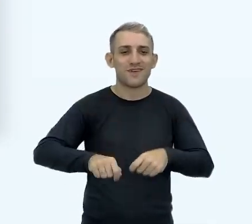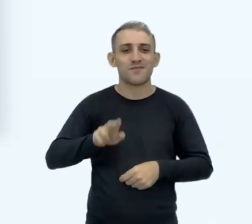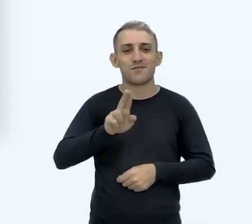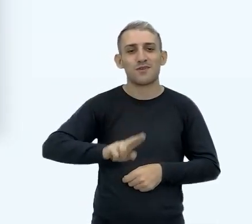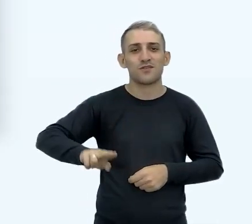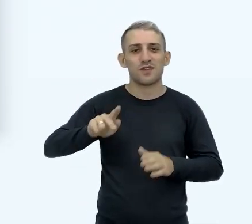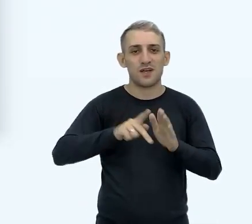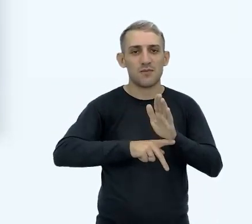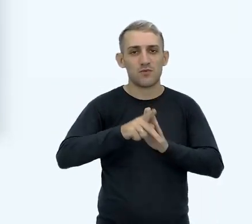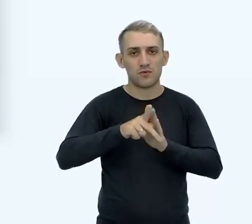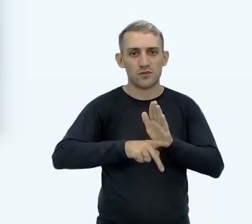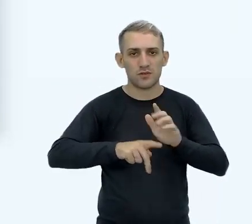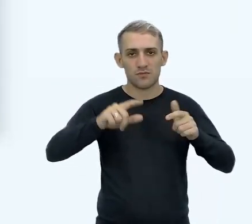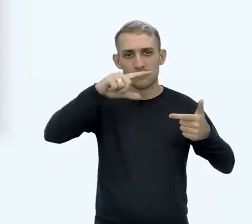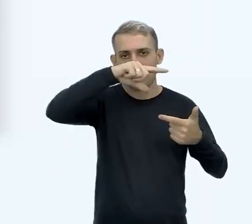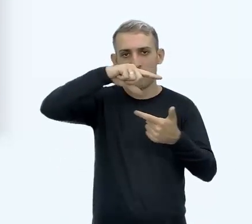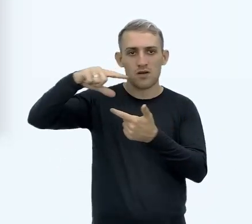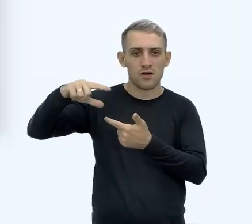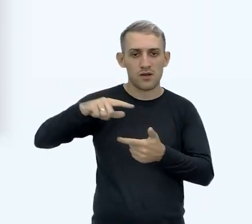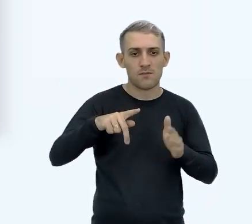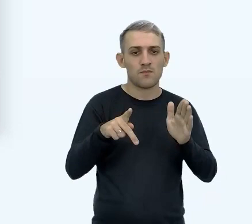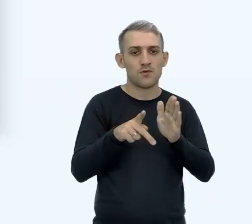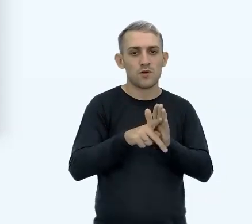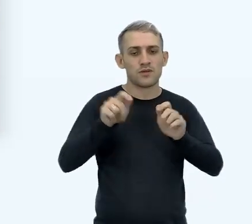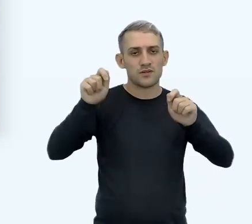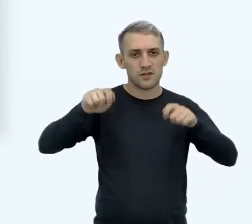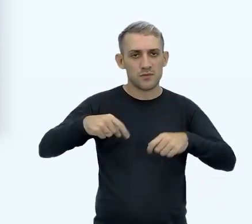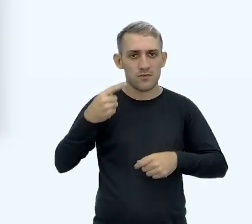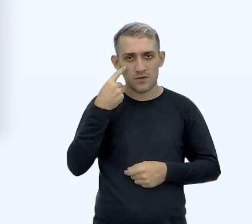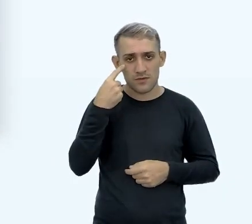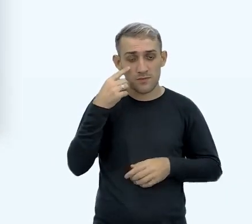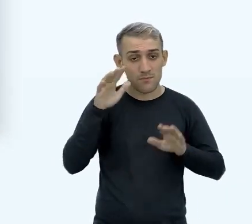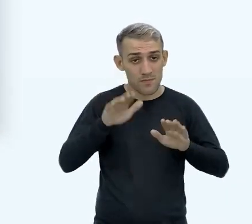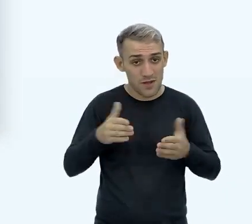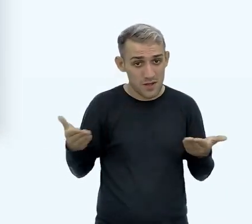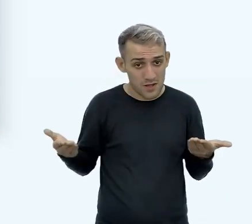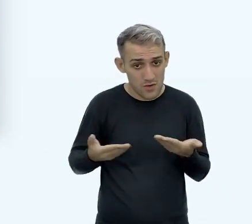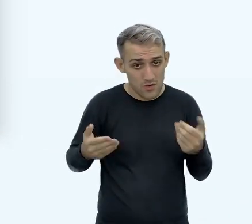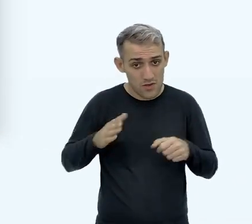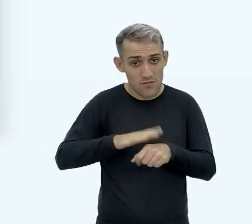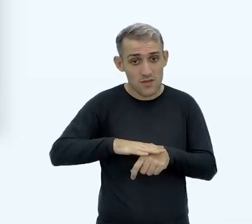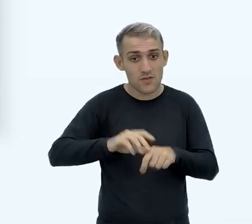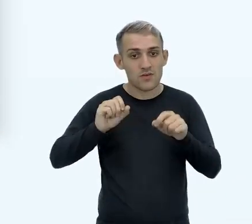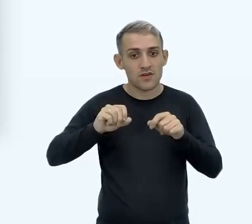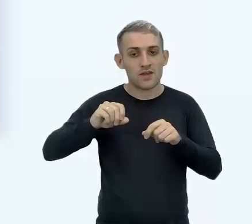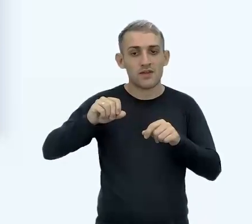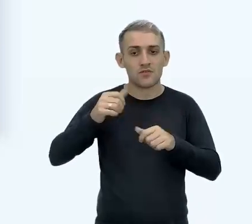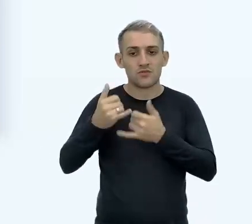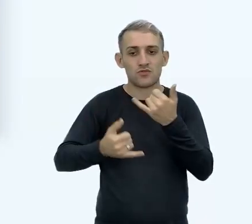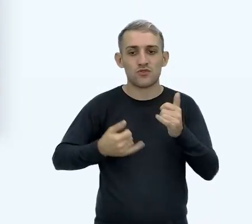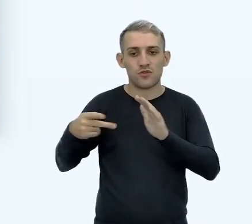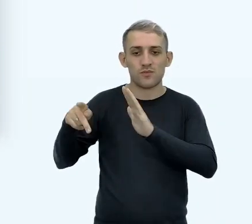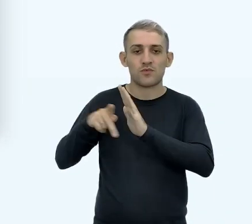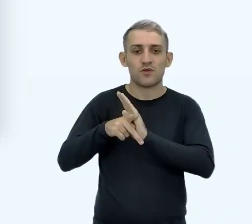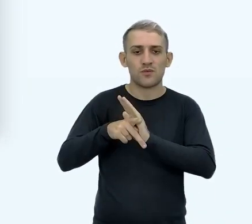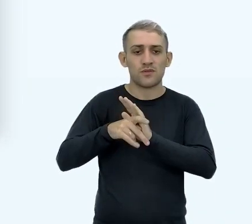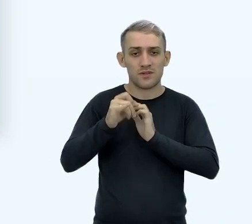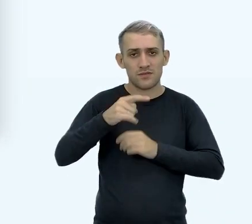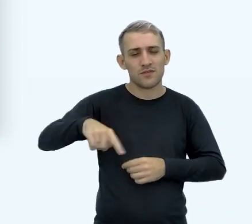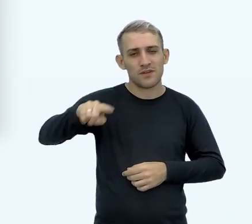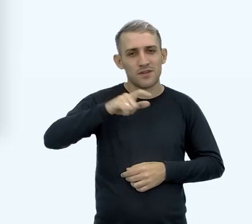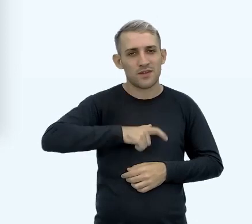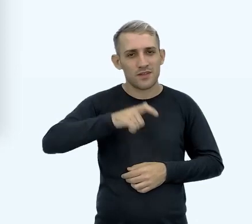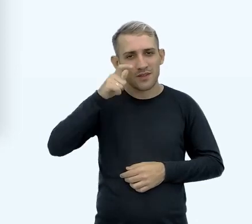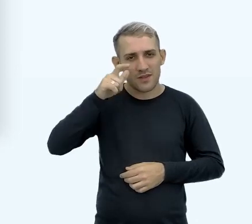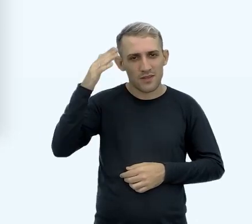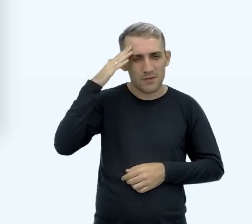própria programação em blocos que eles viram de maneira parecida no Scratch, só que agora aplicada para o Minecraft. E se você tem interesse em saber